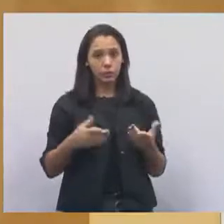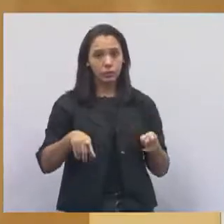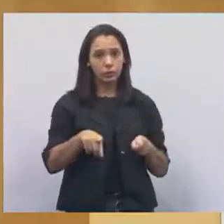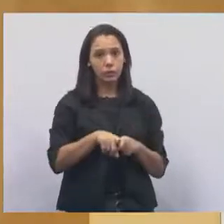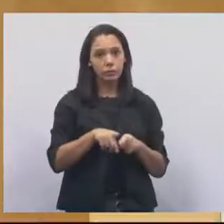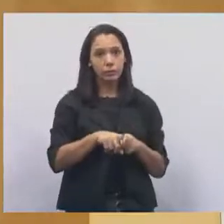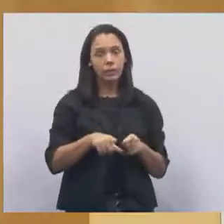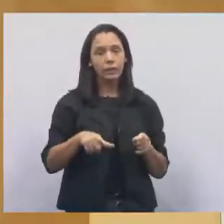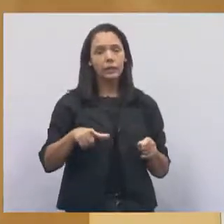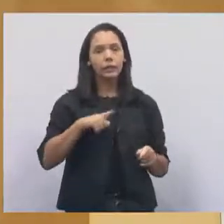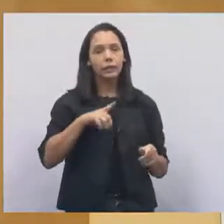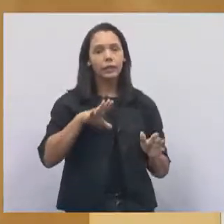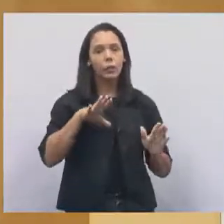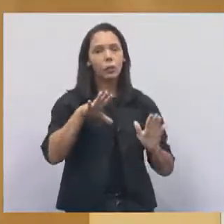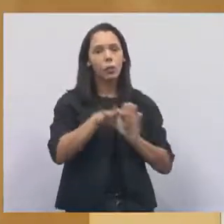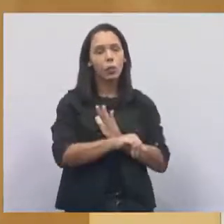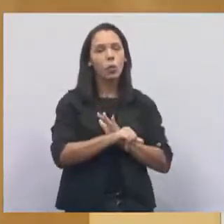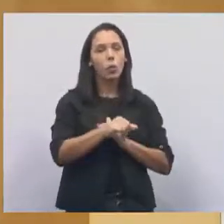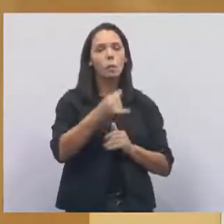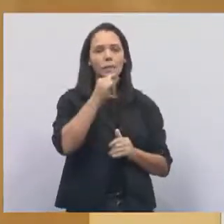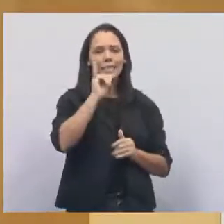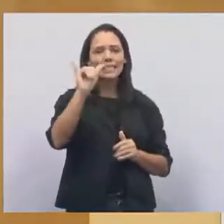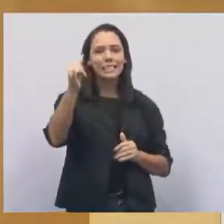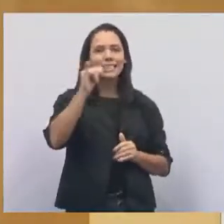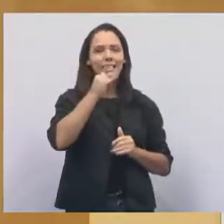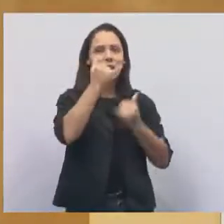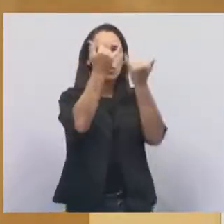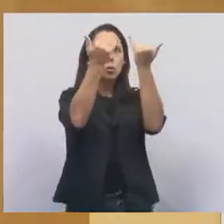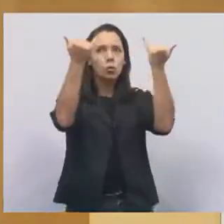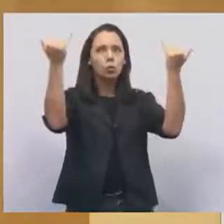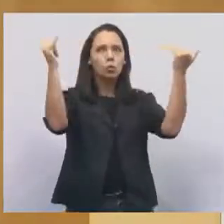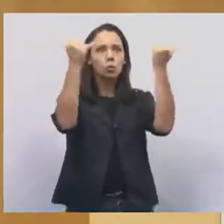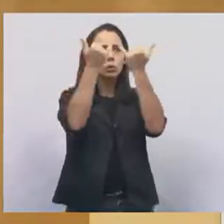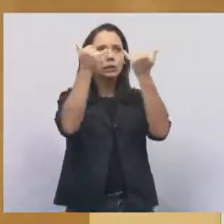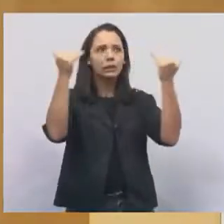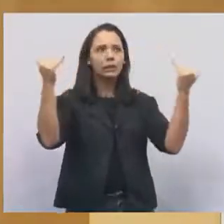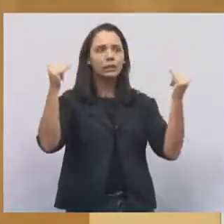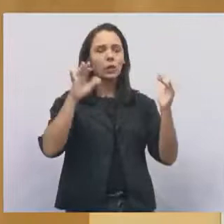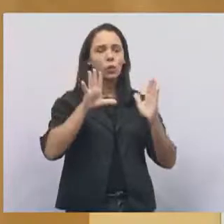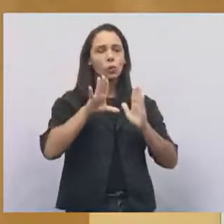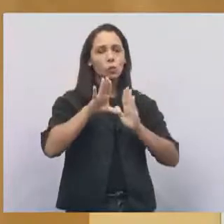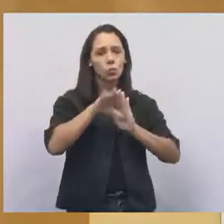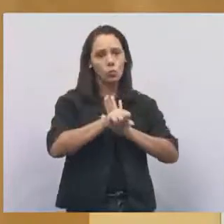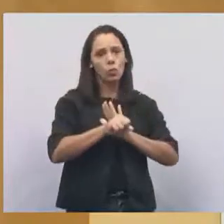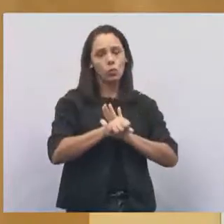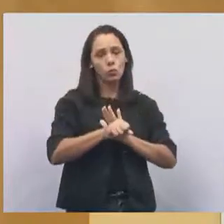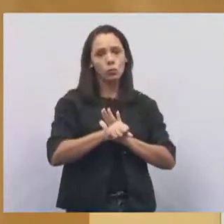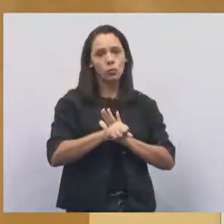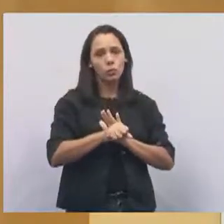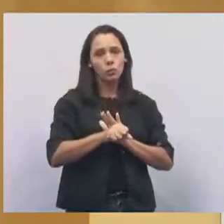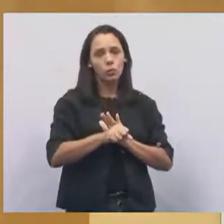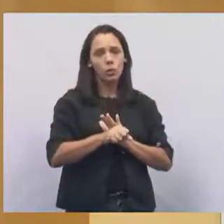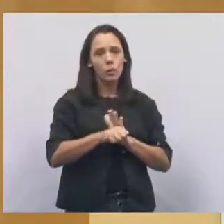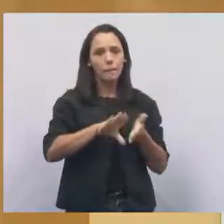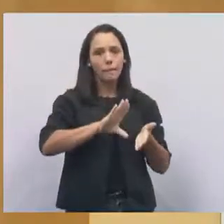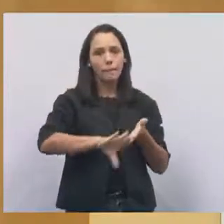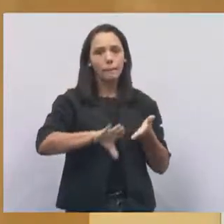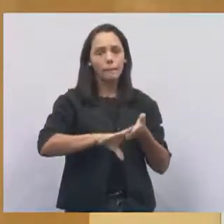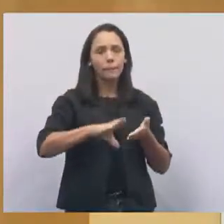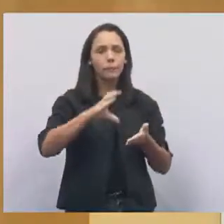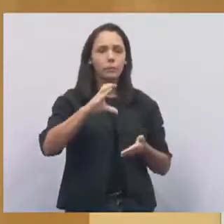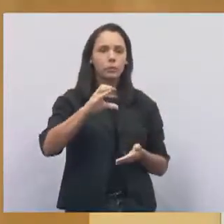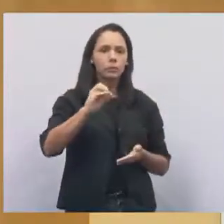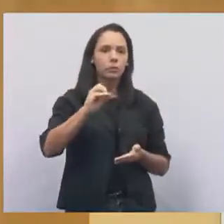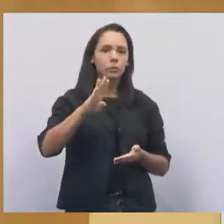de cabos de energia onde eles para retirada desse cobre que existe dentro dos cabos